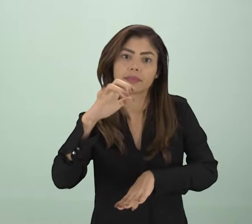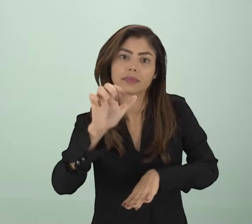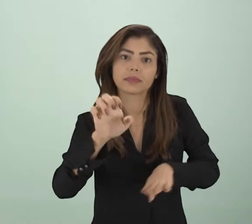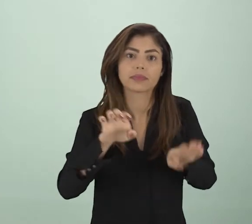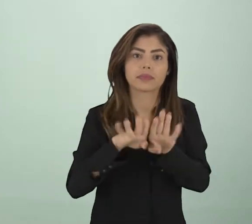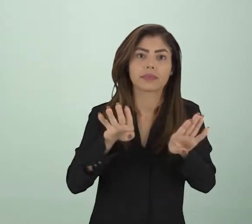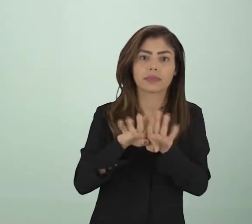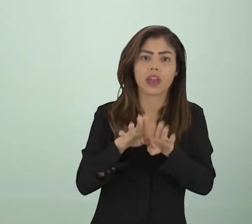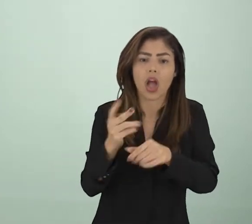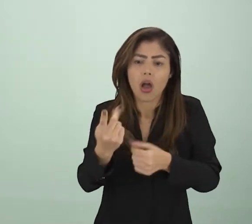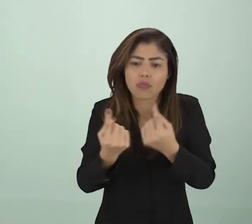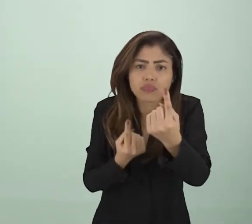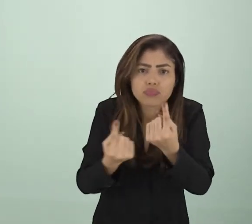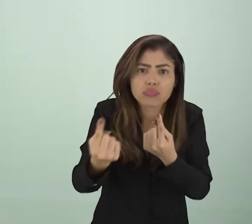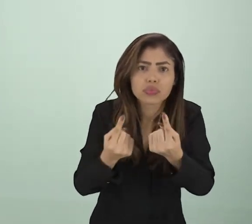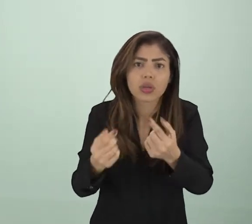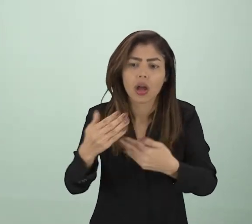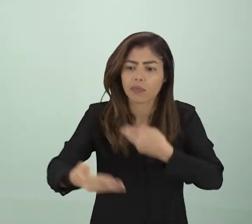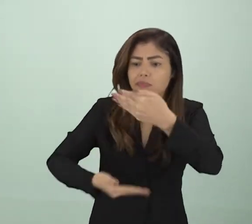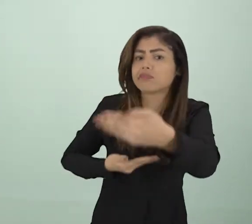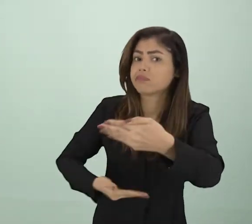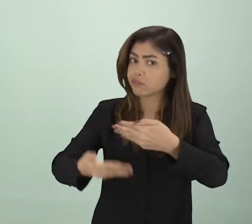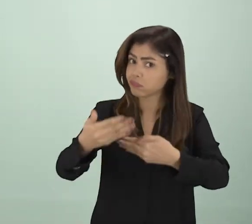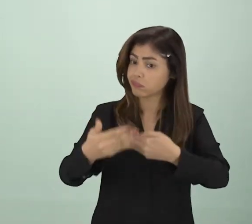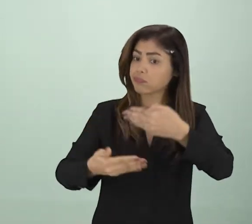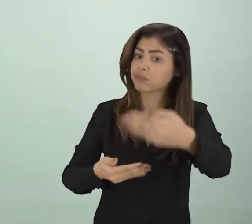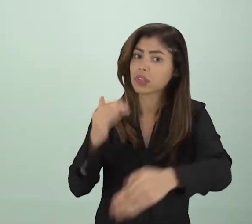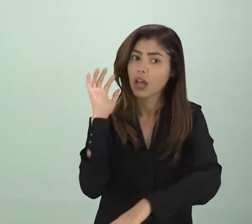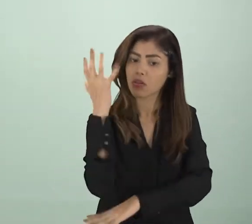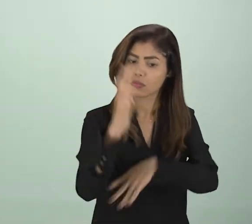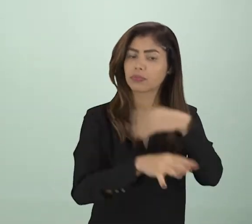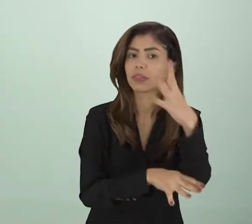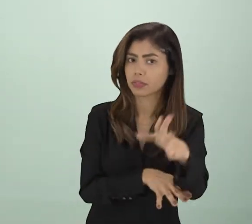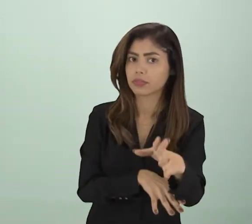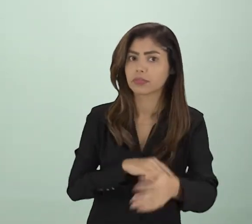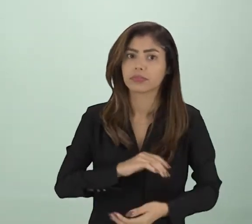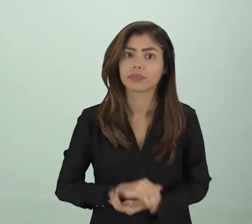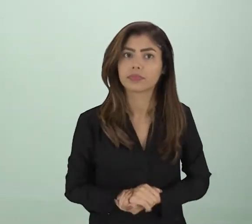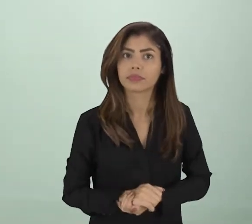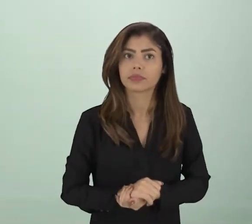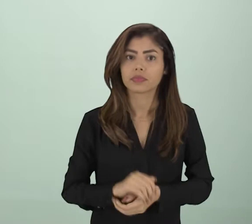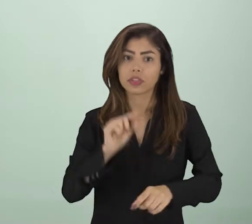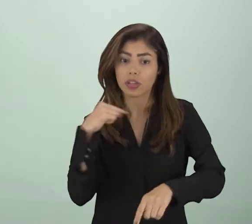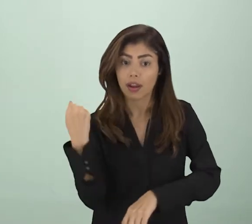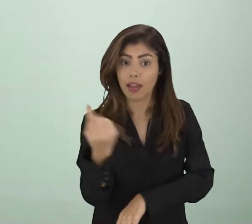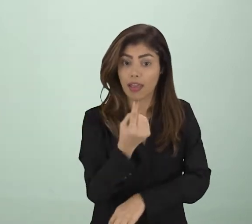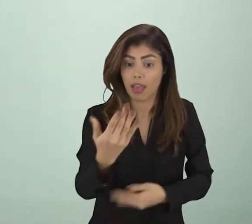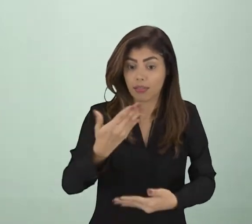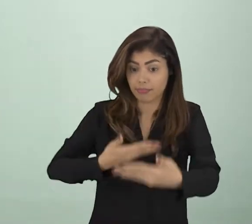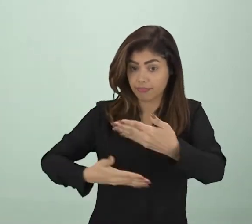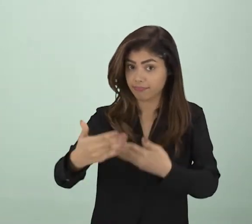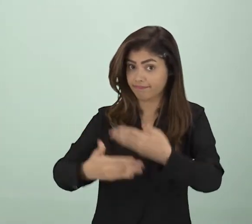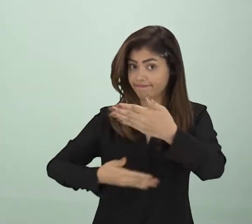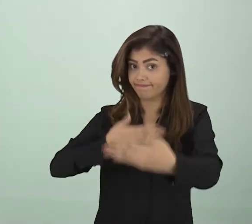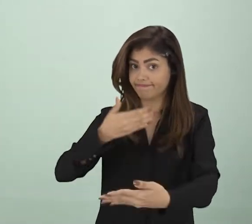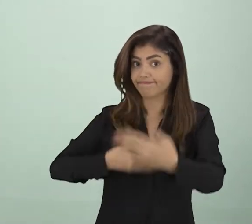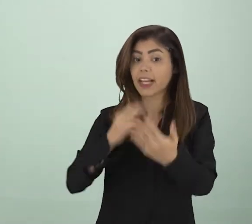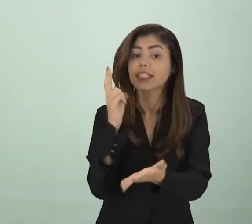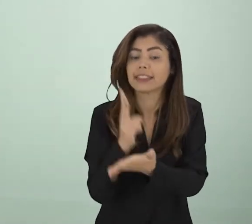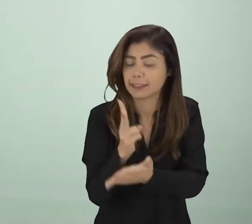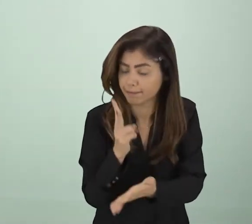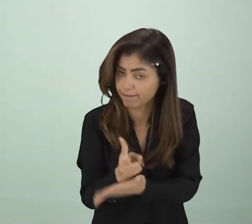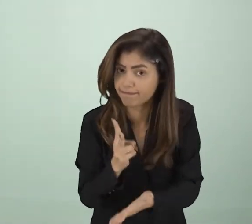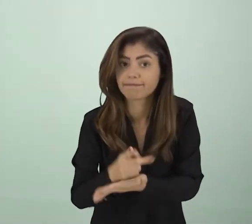interagir junto com o ambiente. Então, essa interação, tá? Nós chamamos de fluxo de energia. Então,